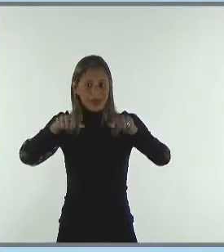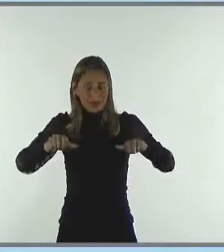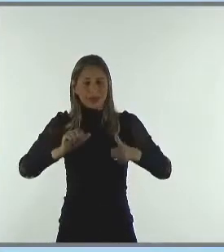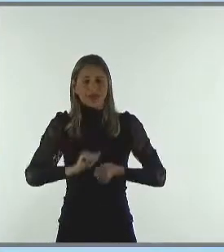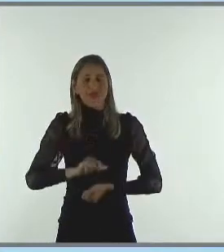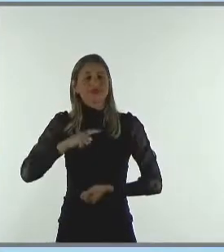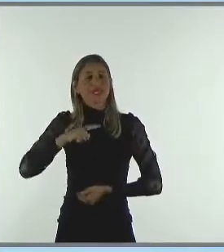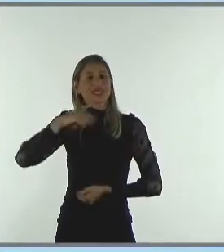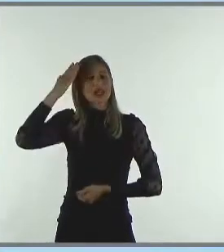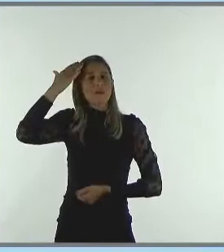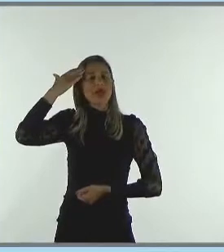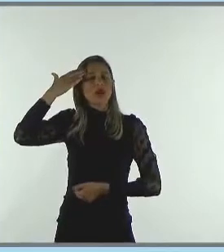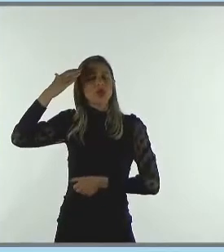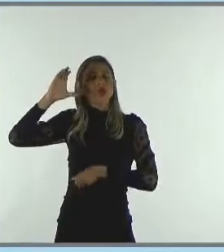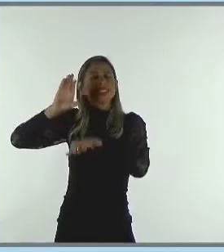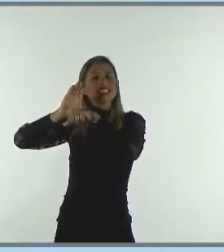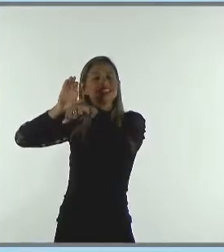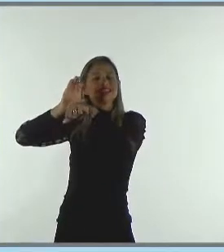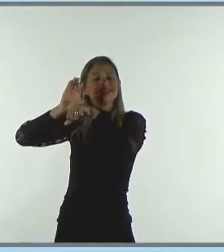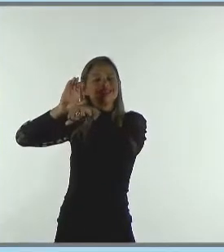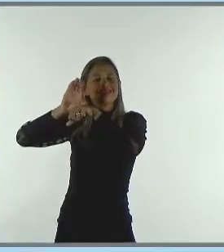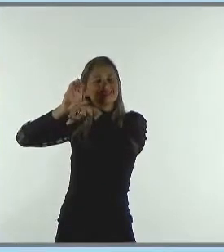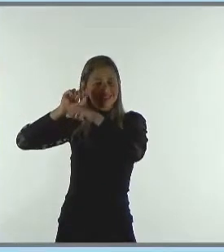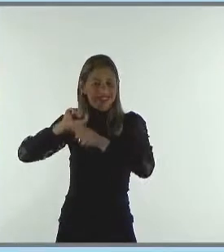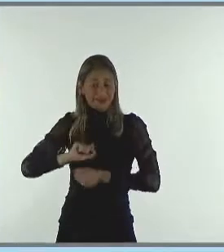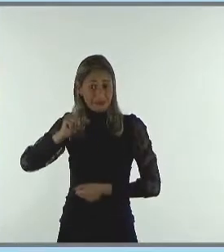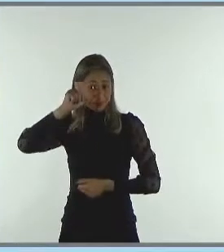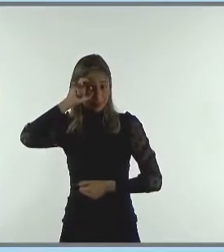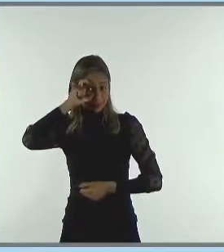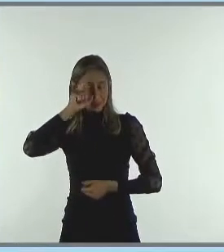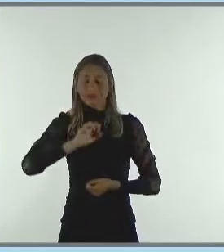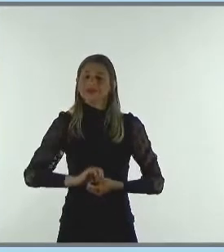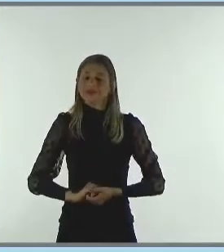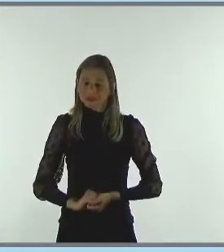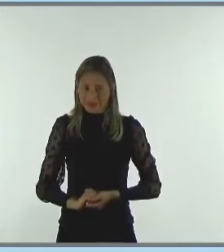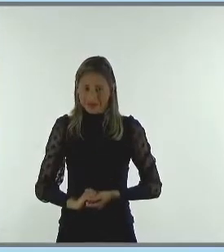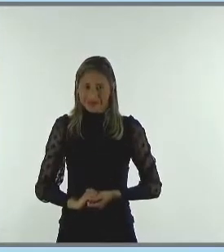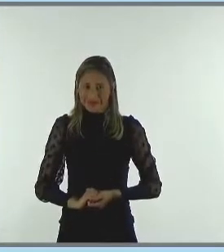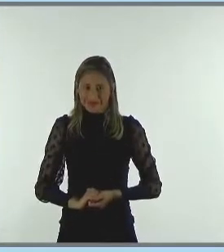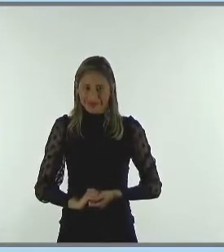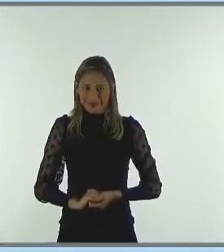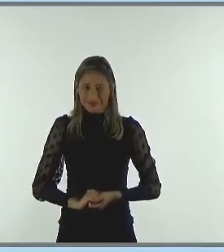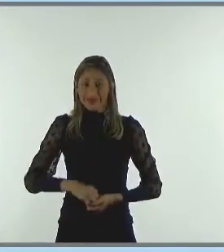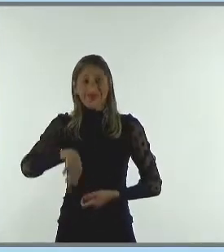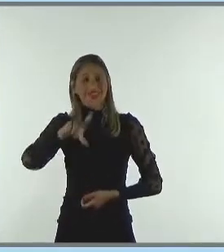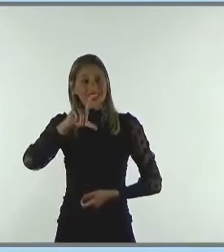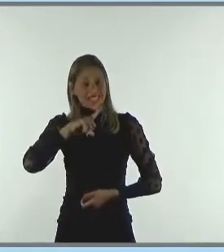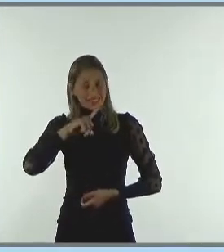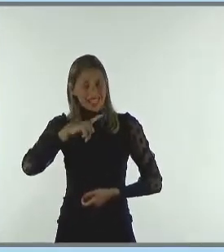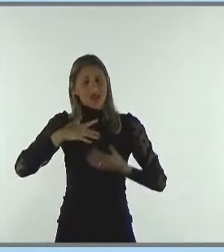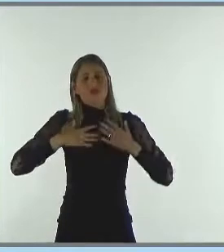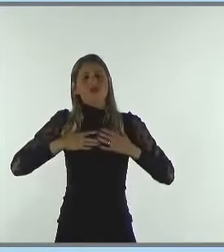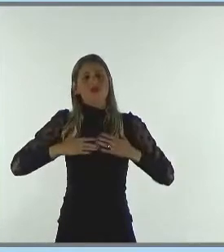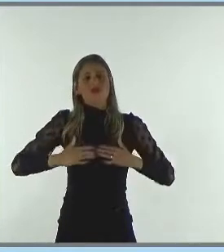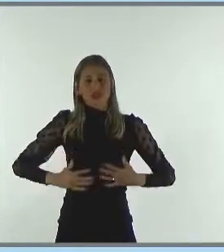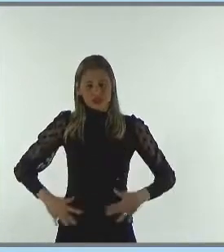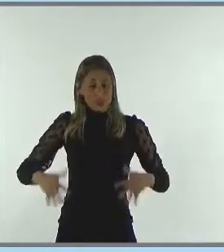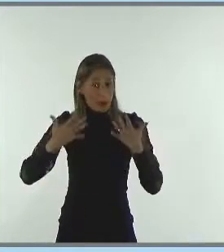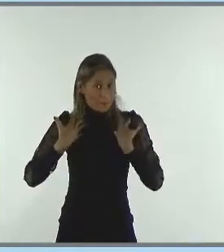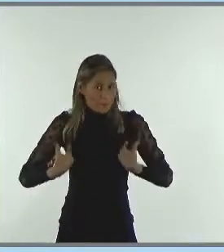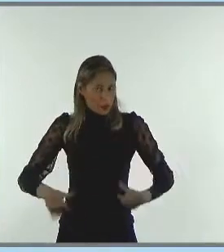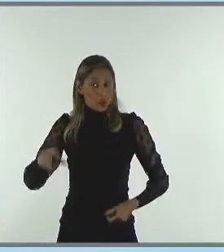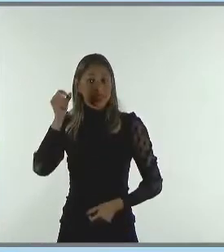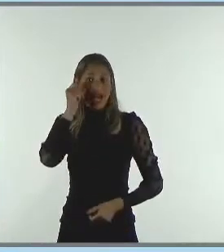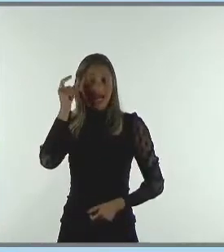tenho os cabelos grisalhos, estou de óculos e tenho vestido uma blusa azul